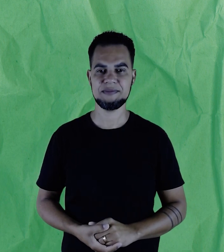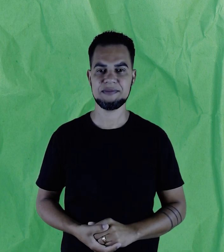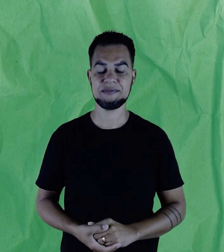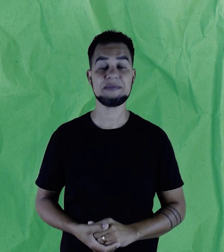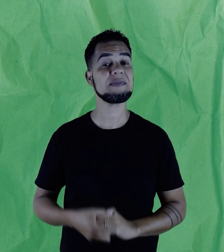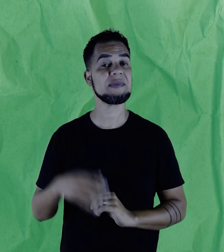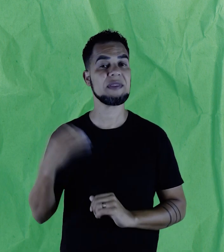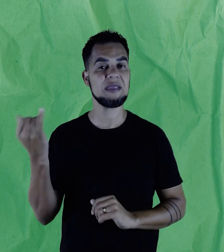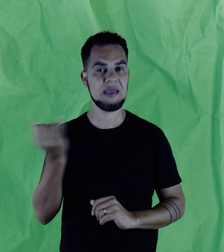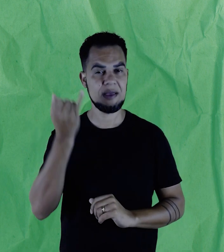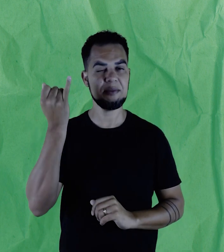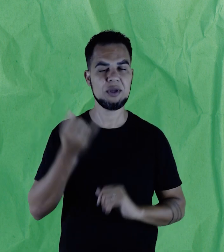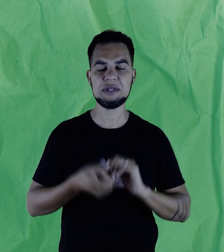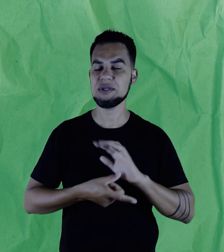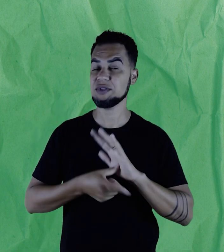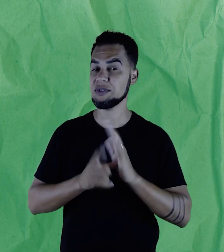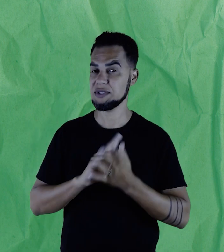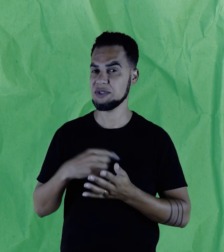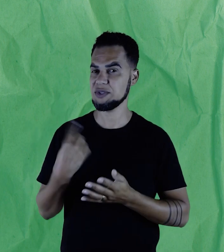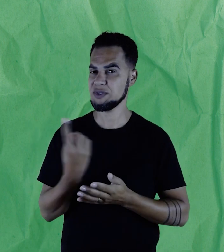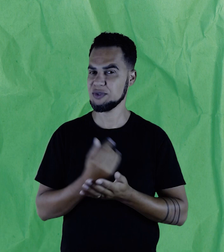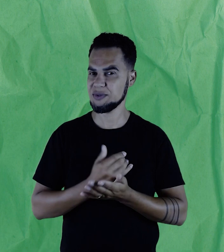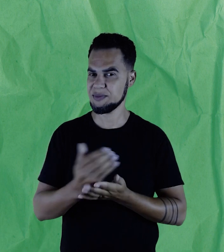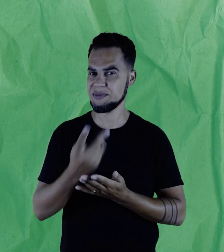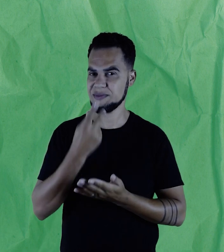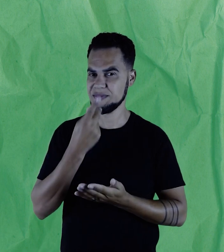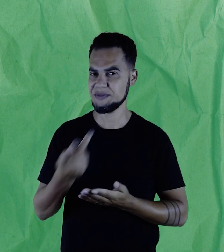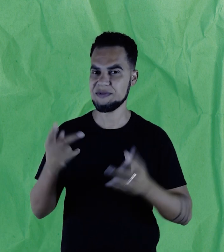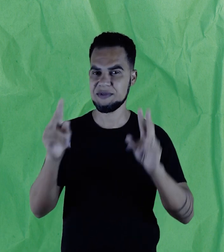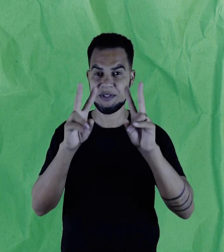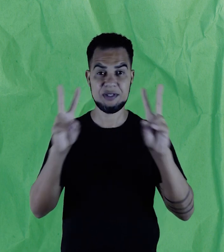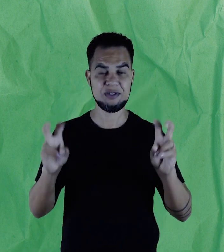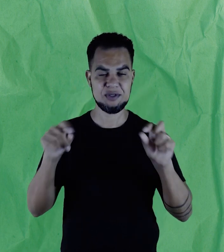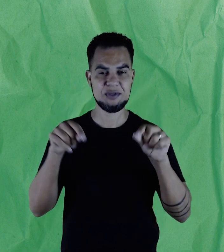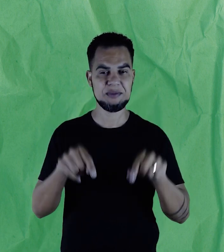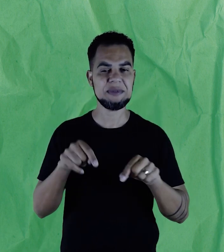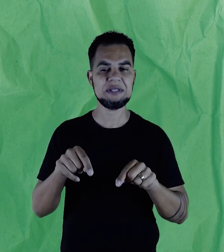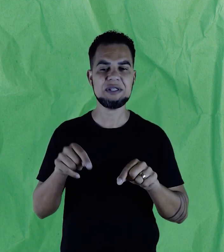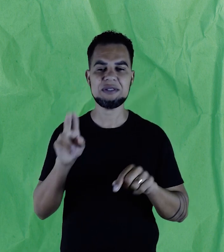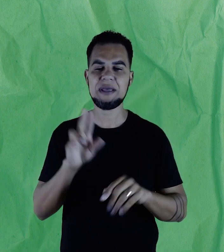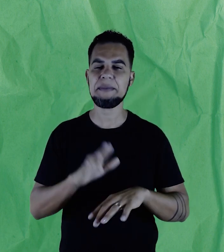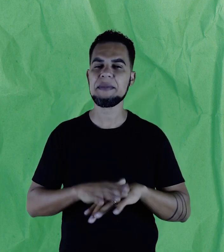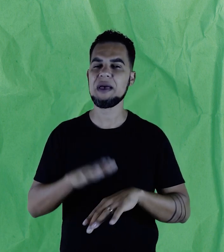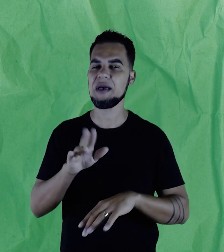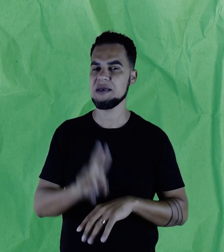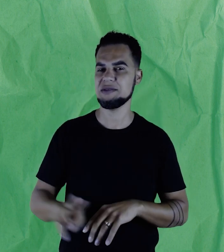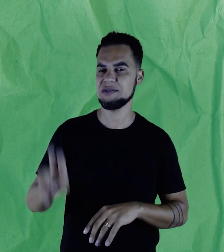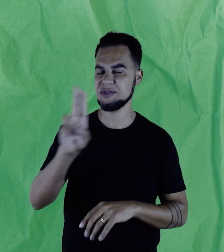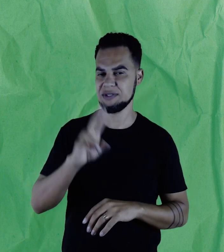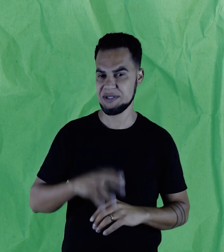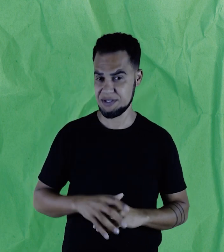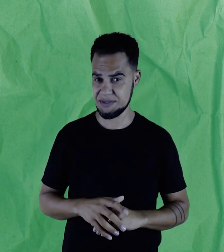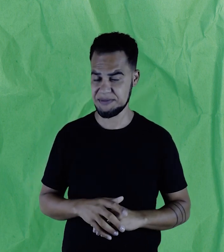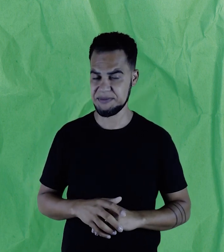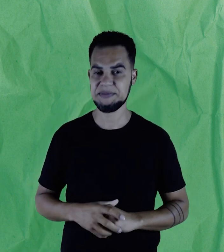E é importante, antes da gente começar a falar sobre os tipos mais comuns e mais utilizados de figuras de